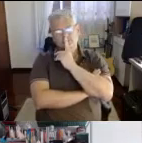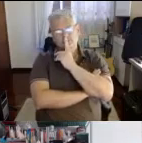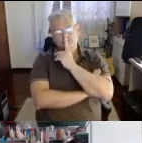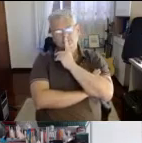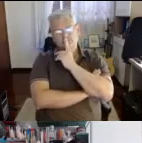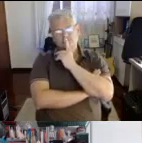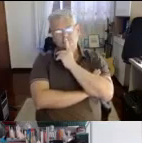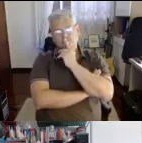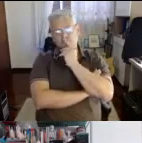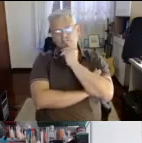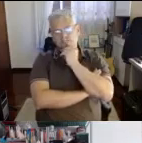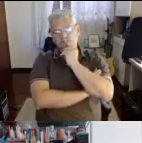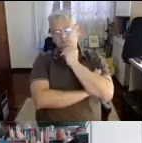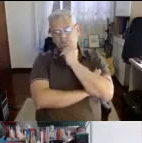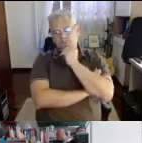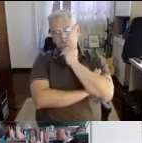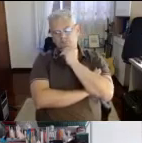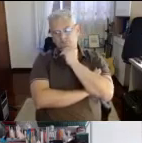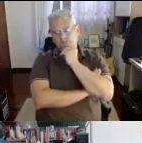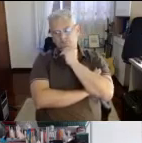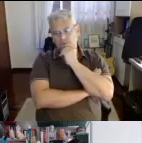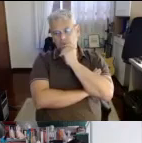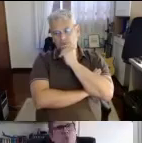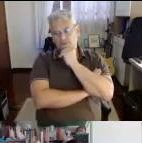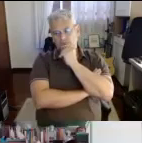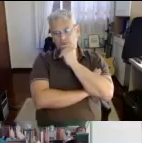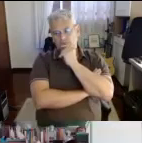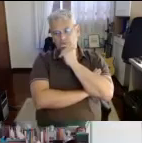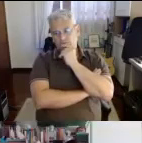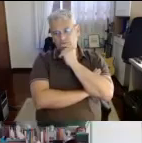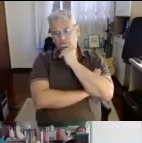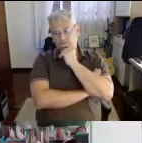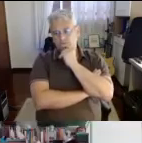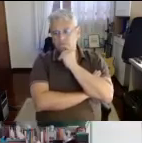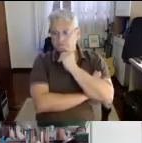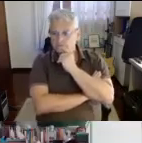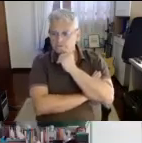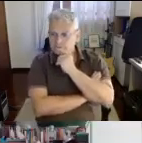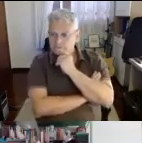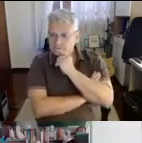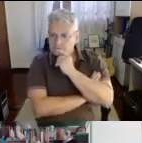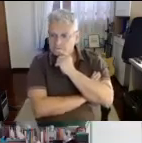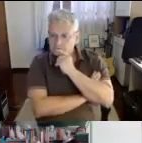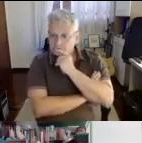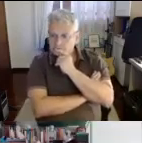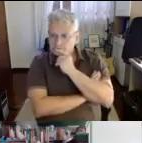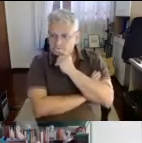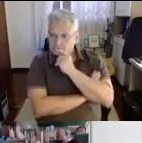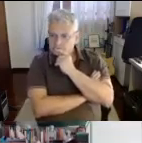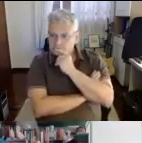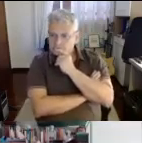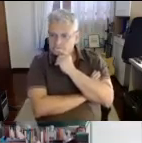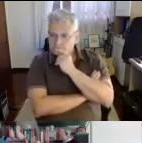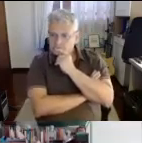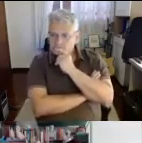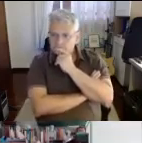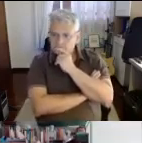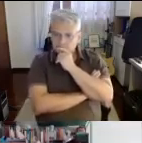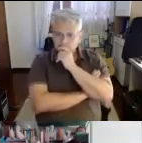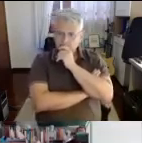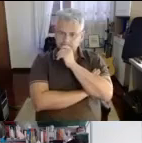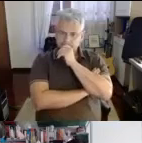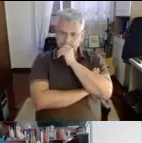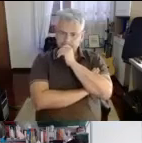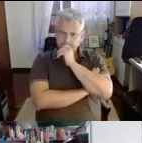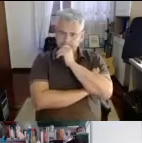do escoamento e por fenômenos locais como o desprendimento de vórtices, que podem incitar elevadas sucções, principalmente